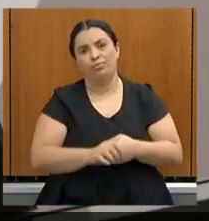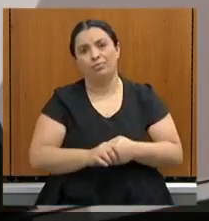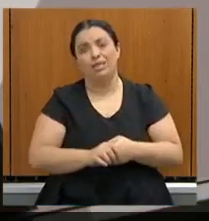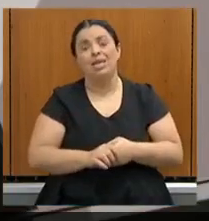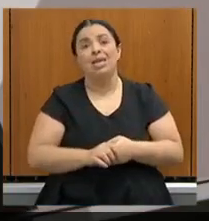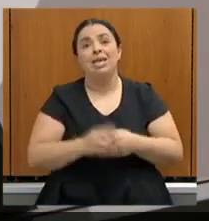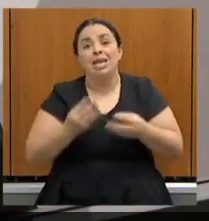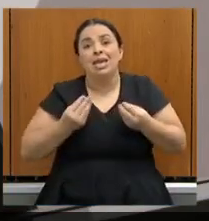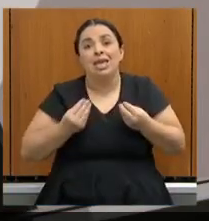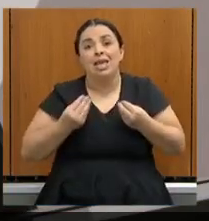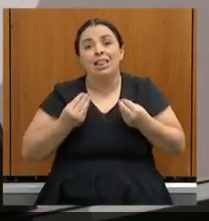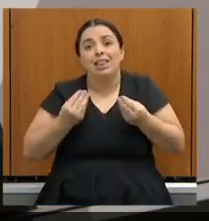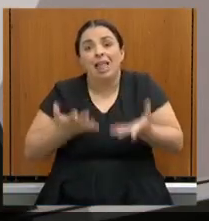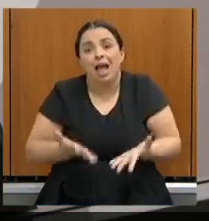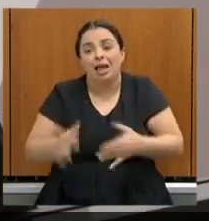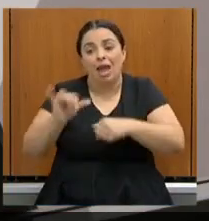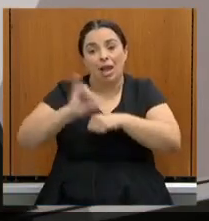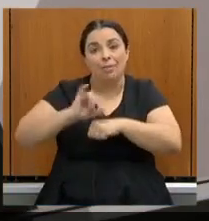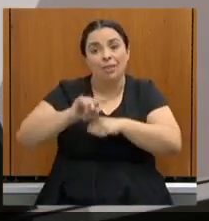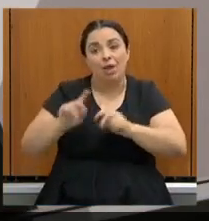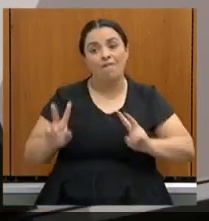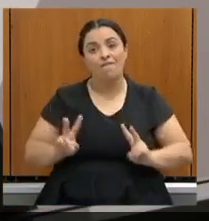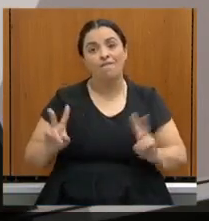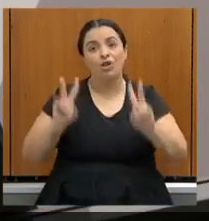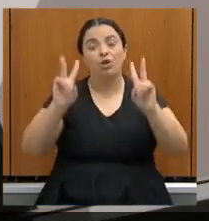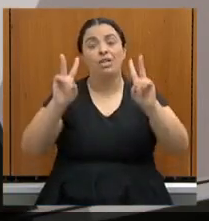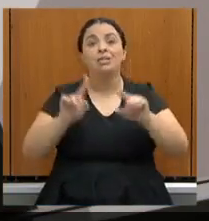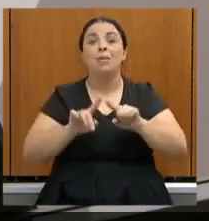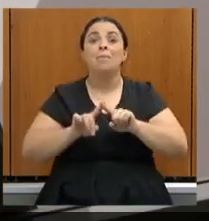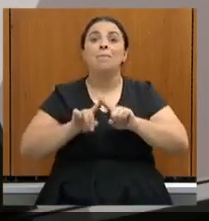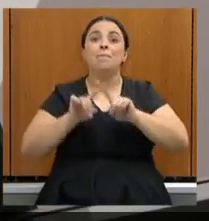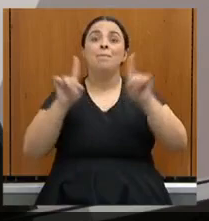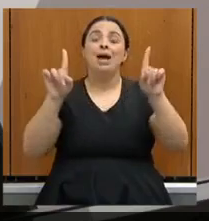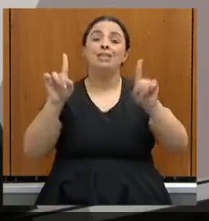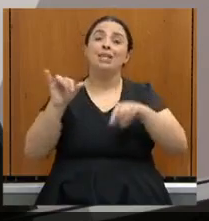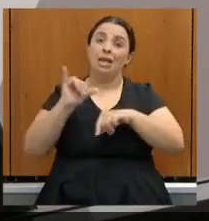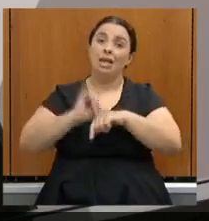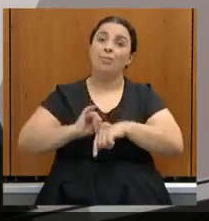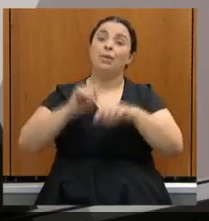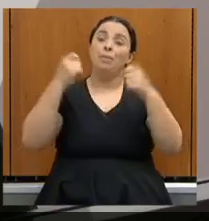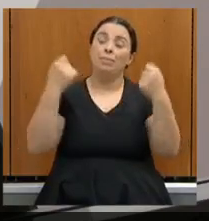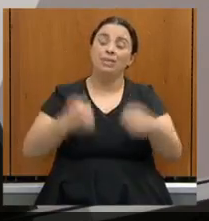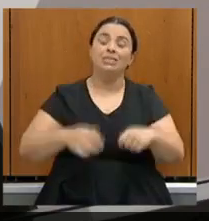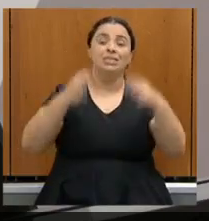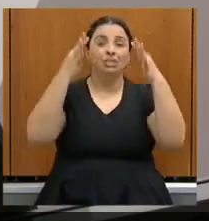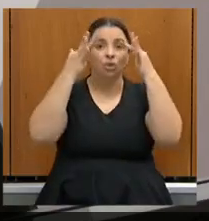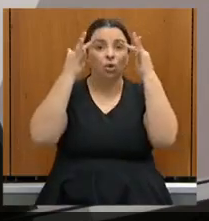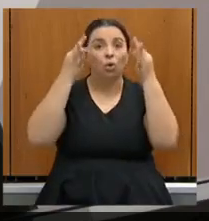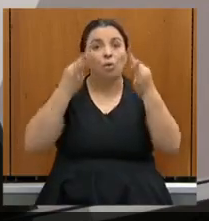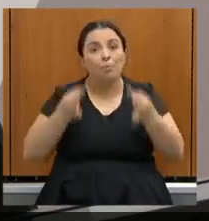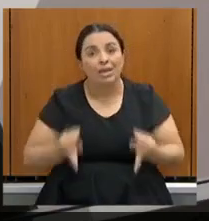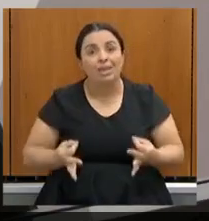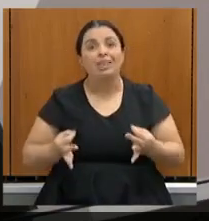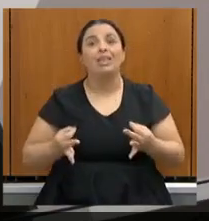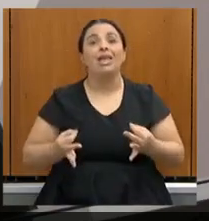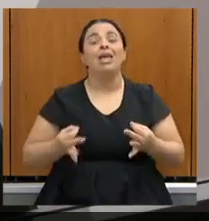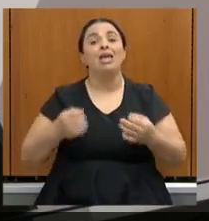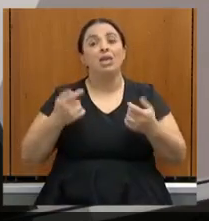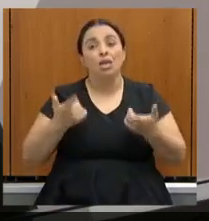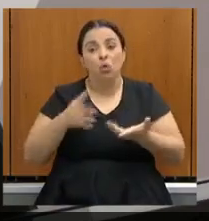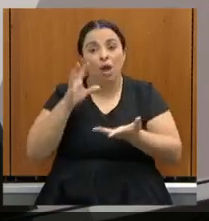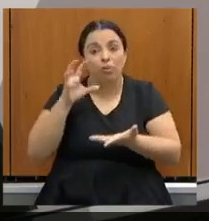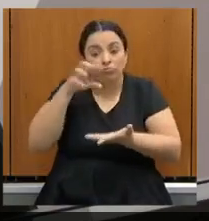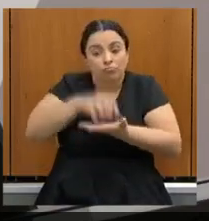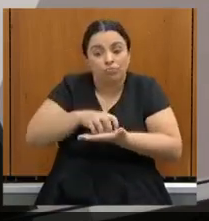capital também, mas a capital precisa também entender que precisa descentralizar os